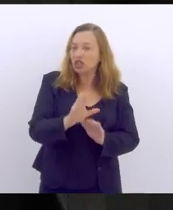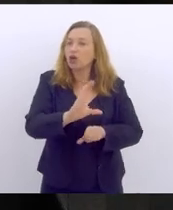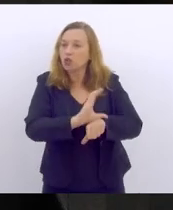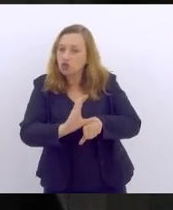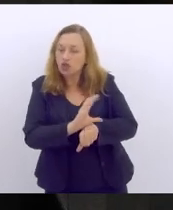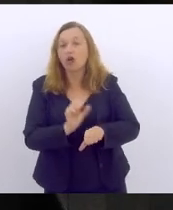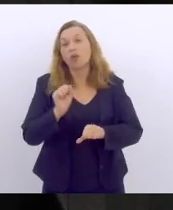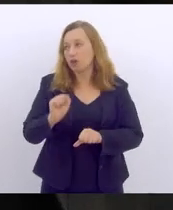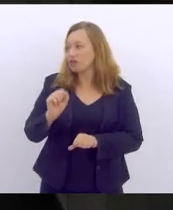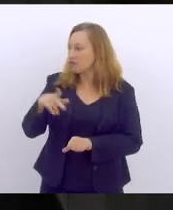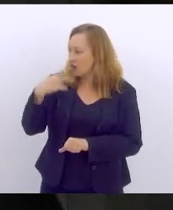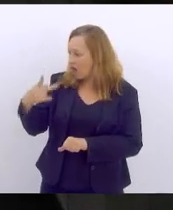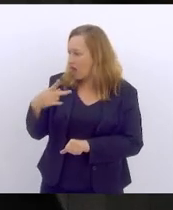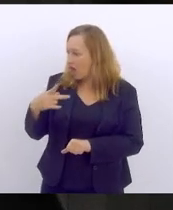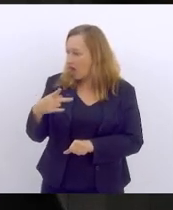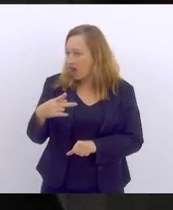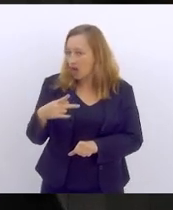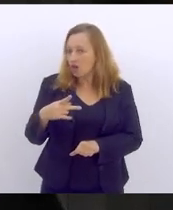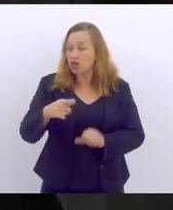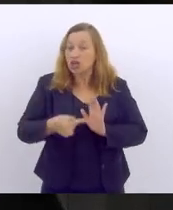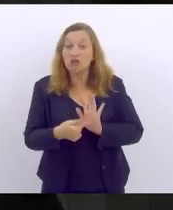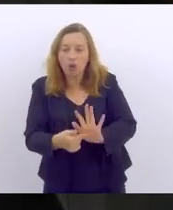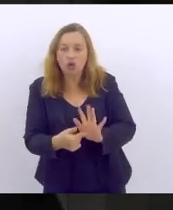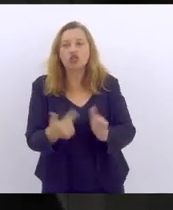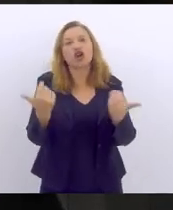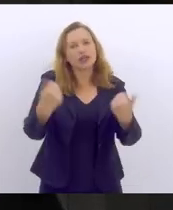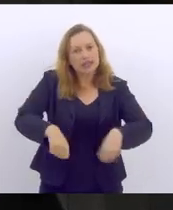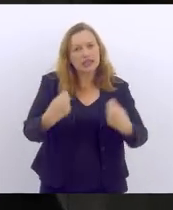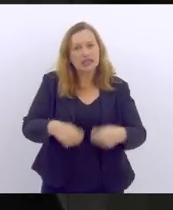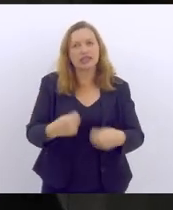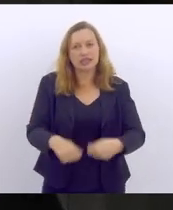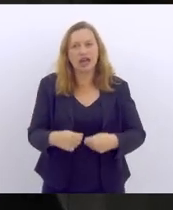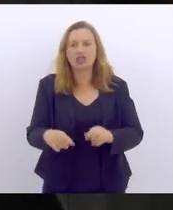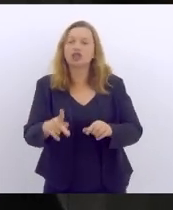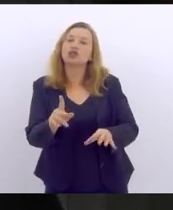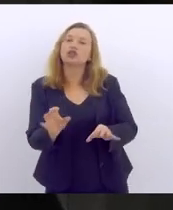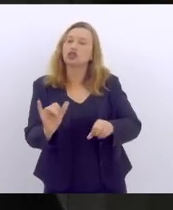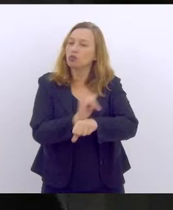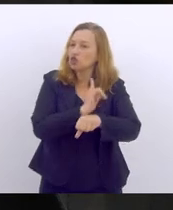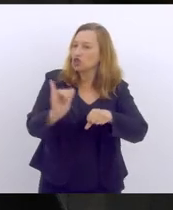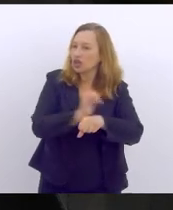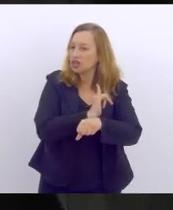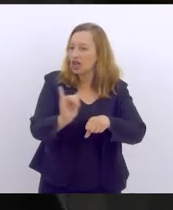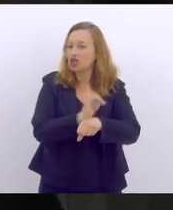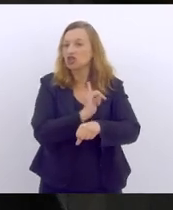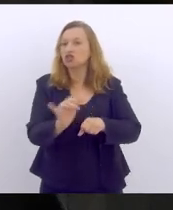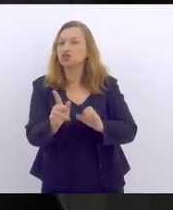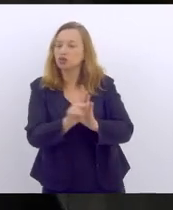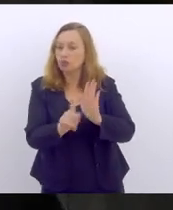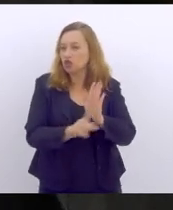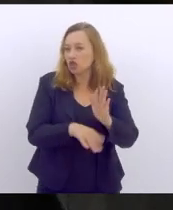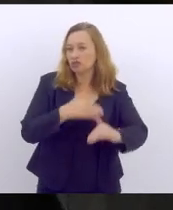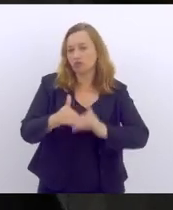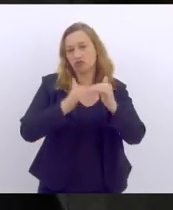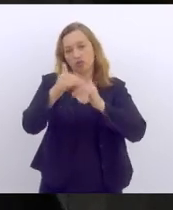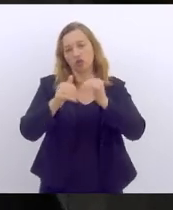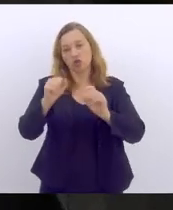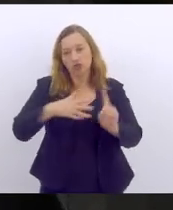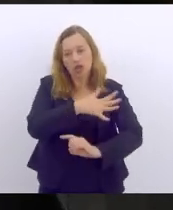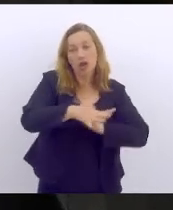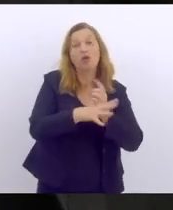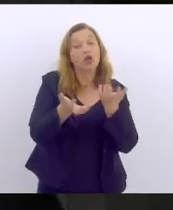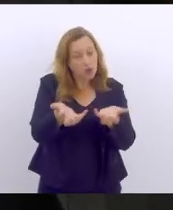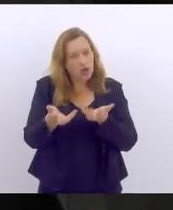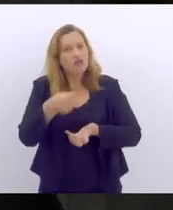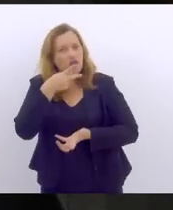vou chamar assim um dispositivo que a ponte para necessidade de um projeto estratégico de desenvolvimento econômico social mas ainda assim eu quero